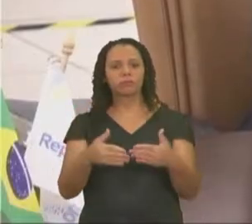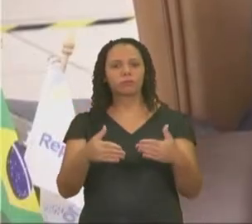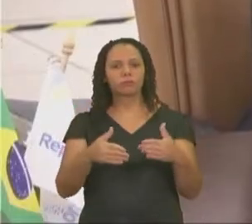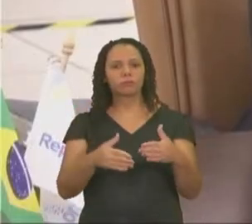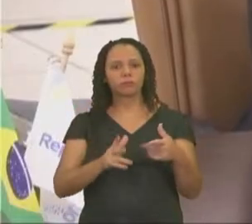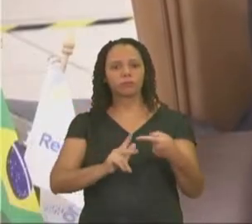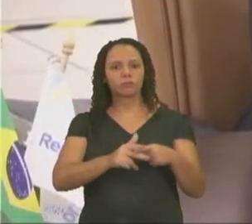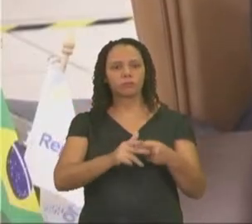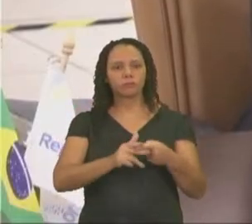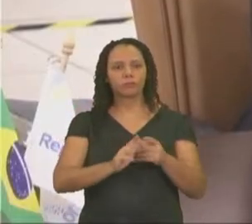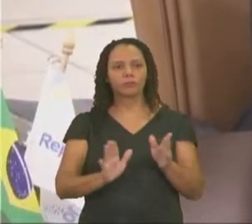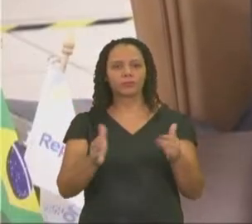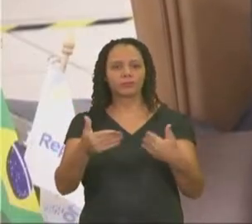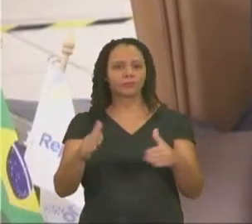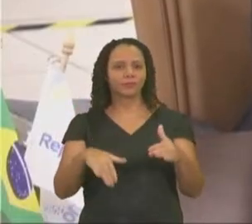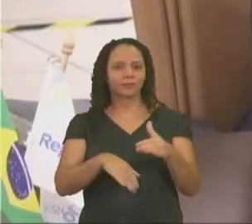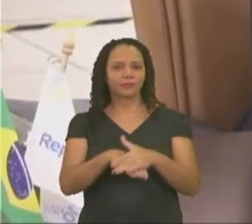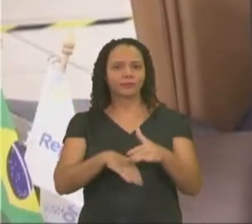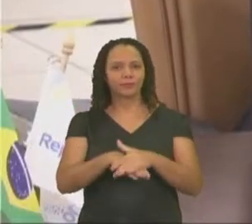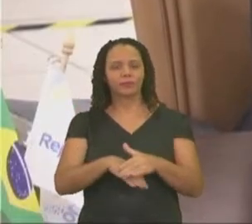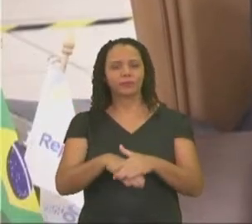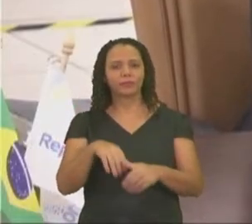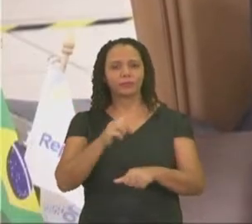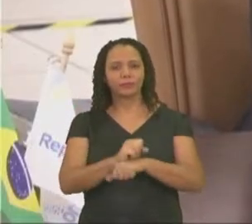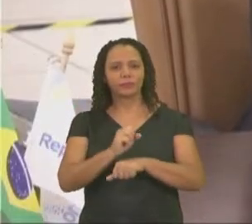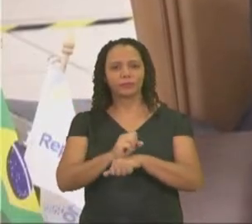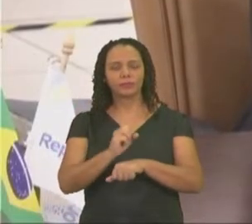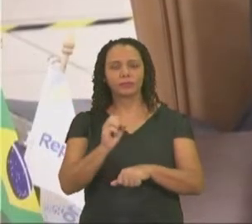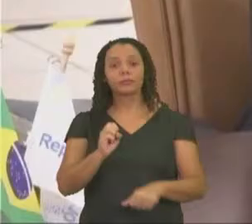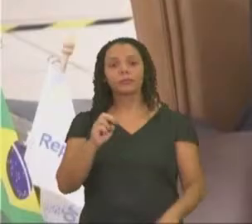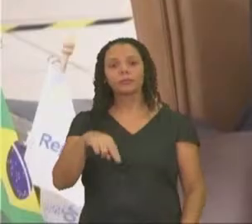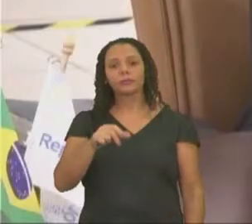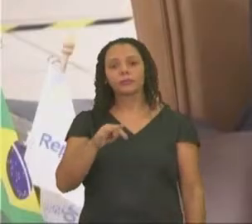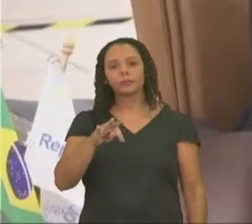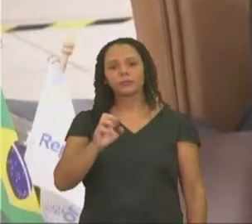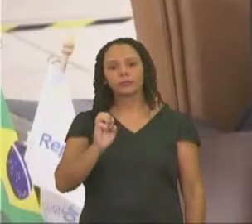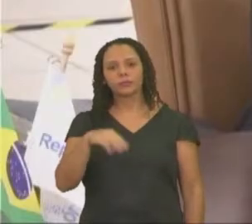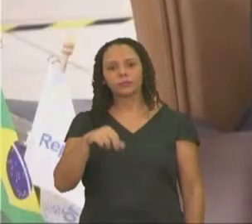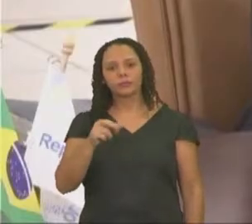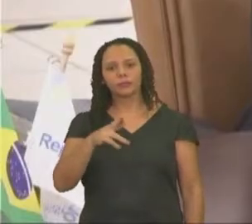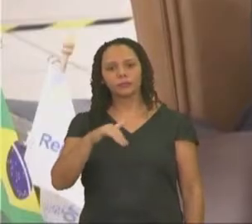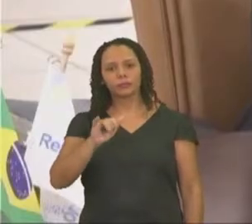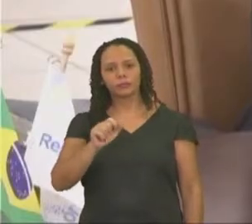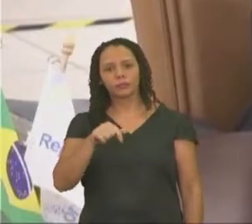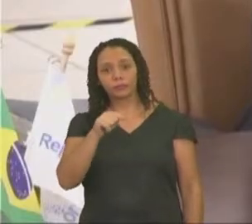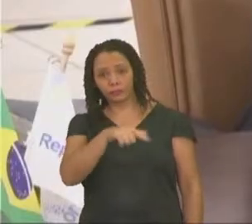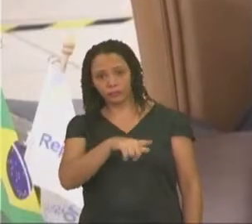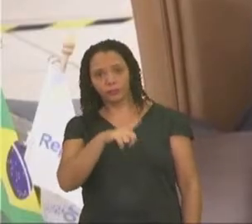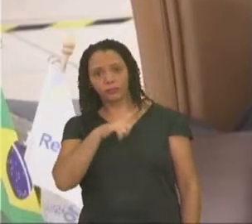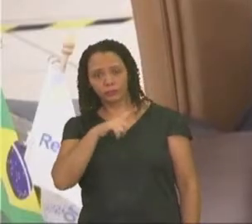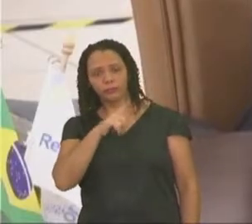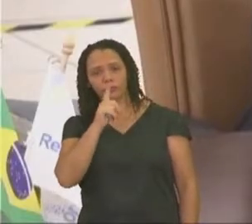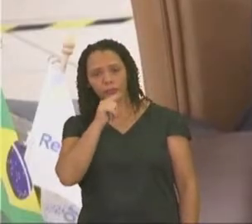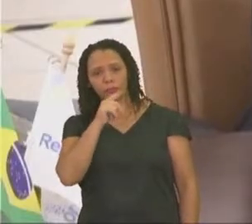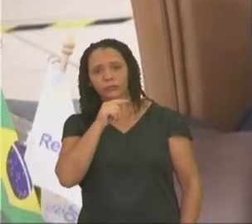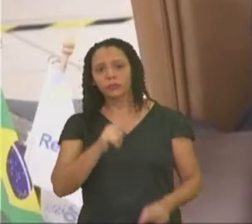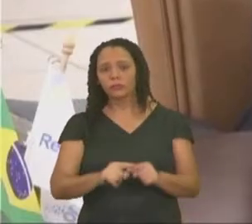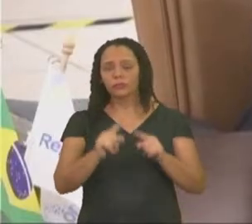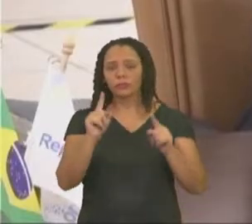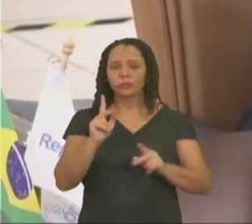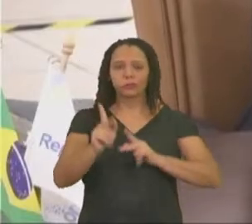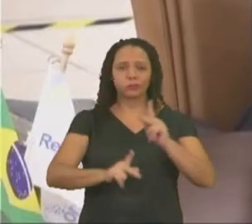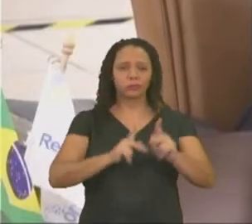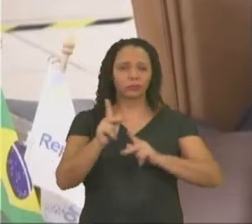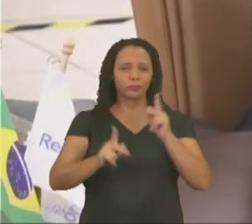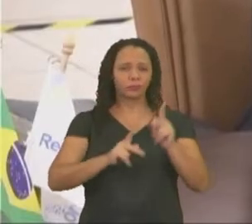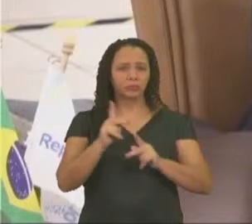Santa Marina, que inclusive lá já existe água, né? Mas é o que eu falo para vocês, a população, né?